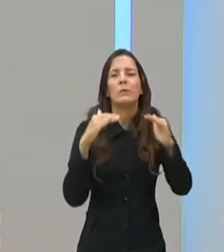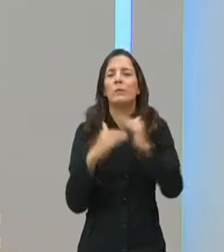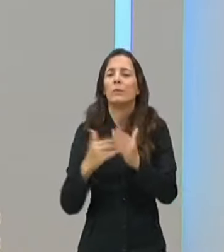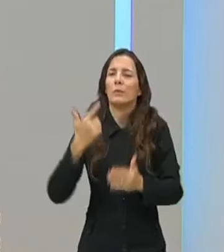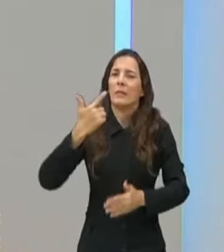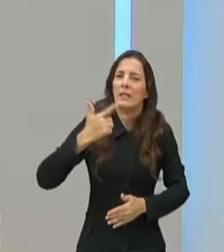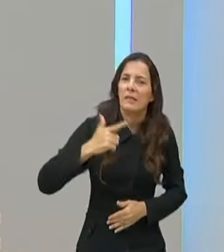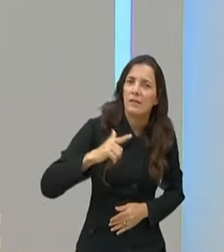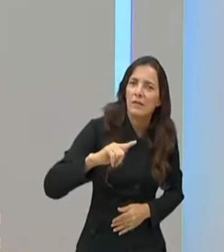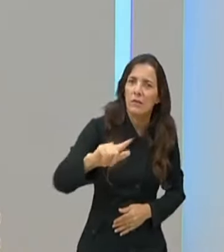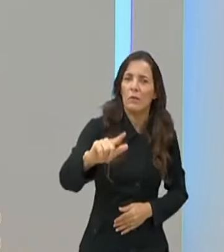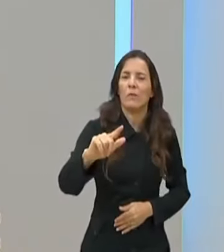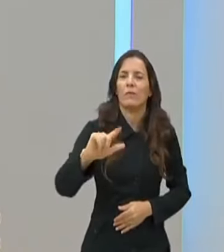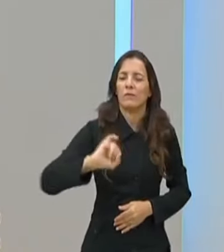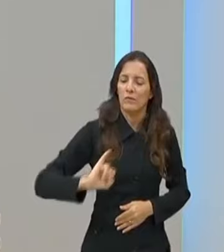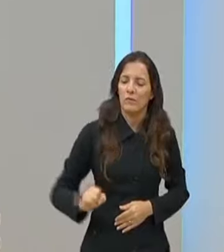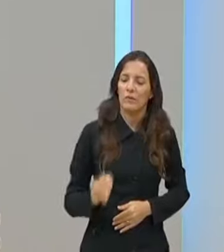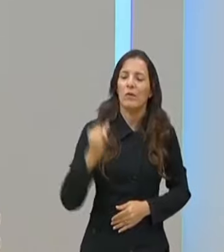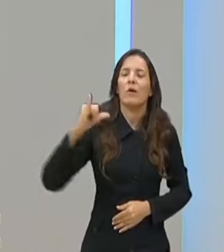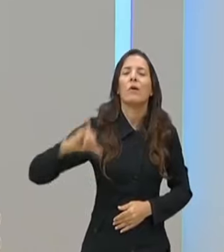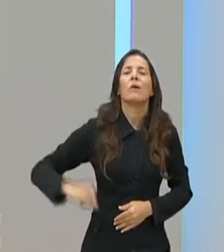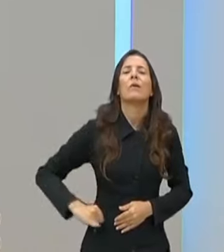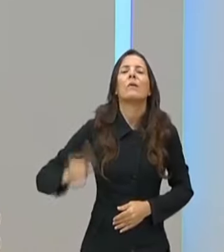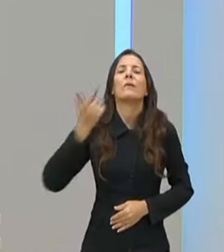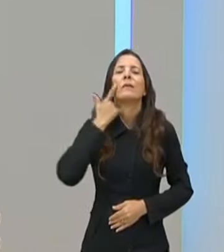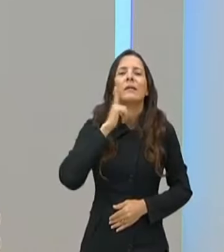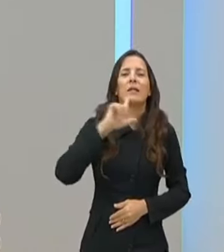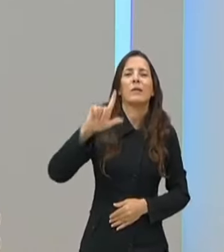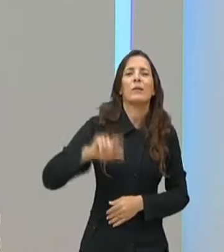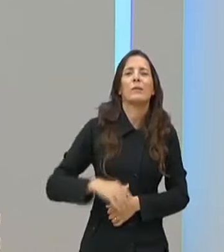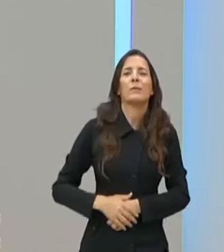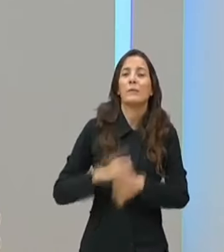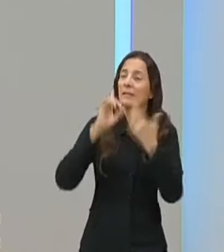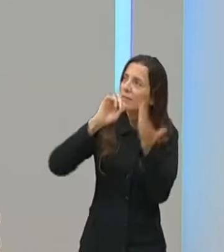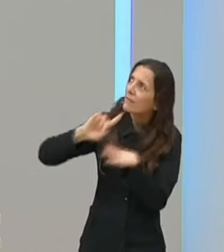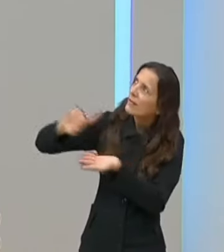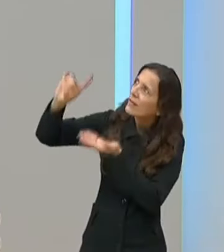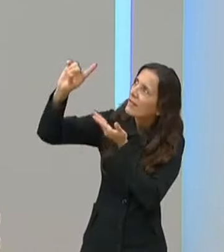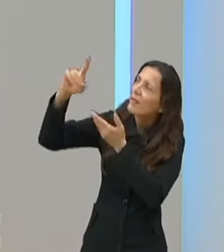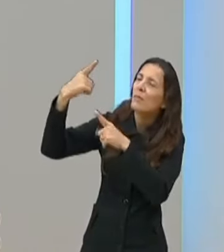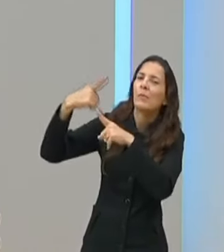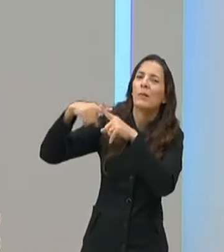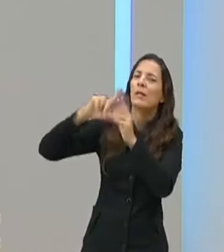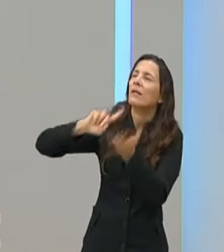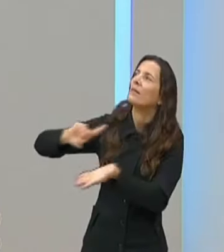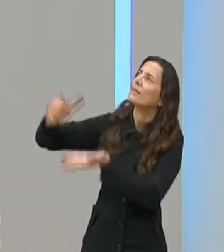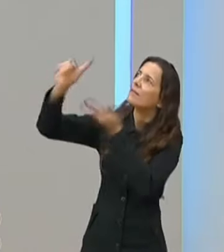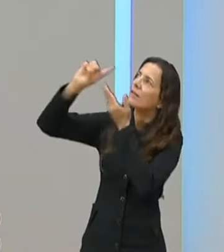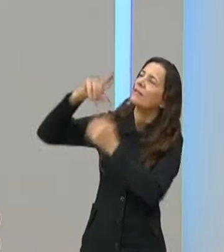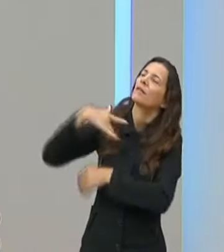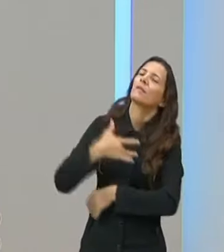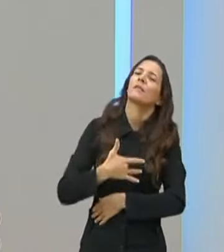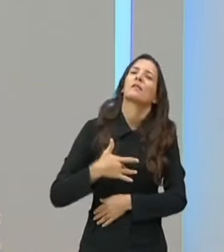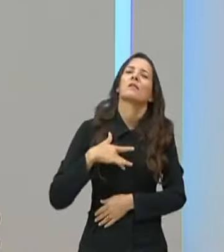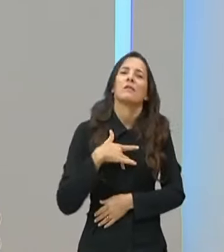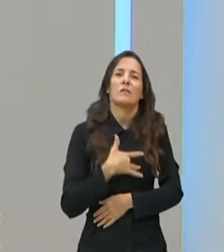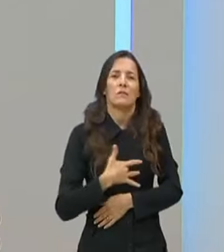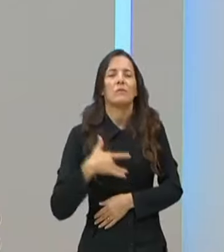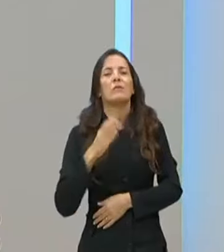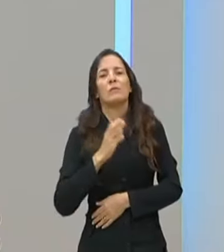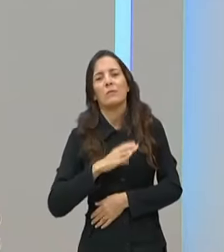Senhor fez isto porque ele é muito misericordioso e